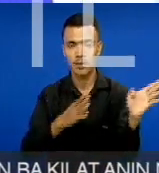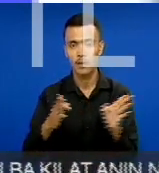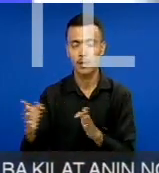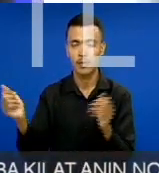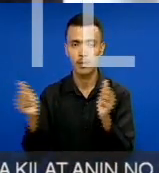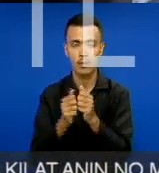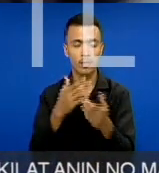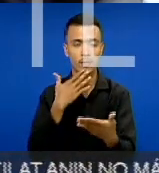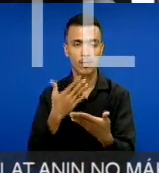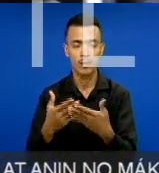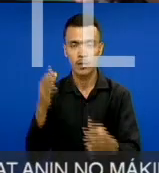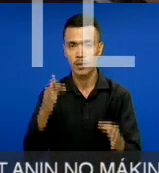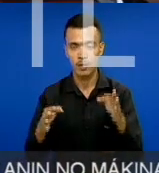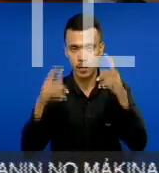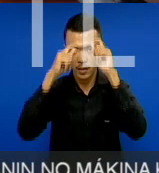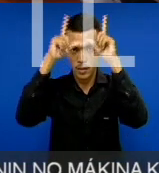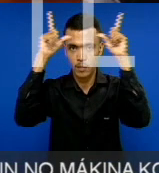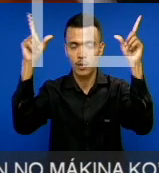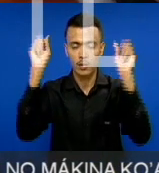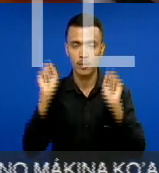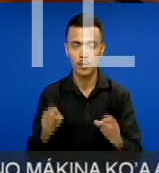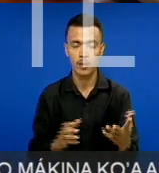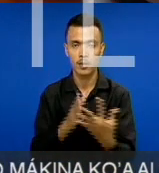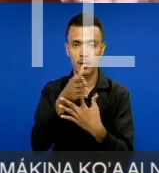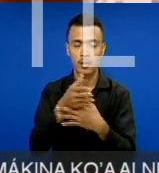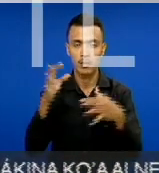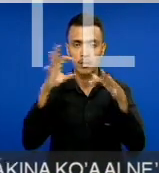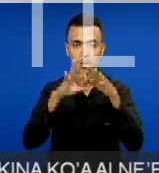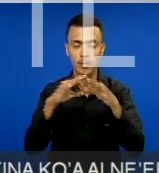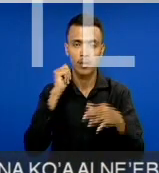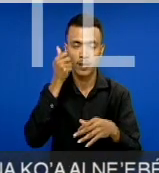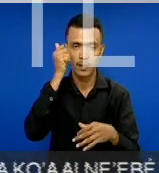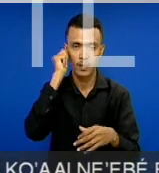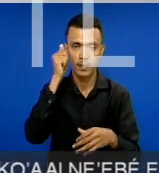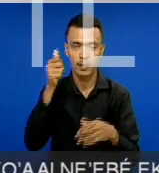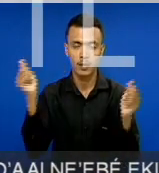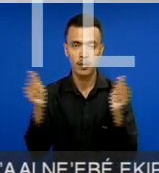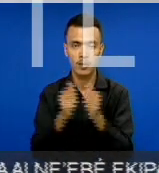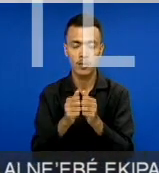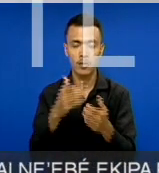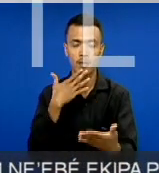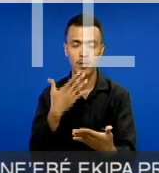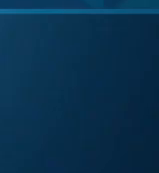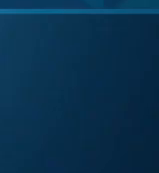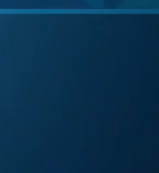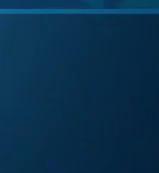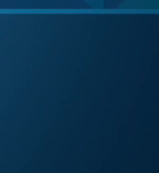nune Timor-Leste beletama ba membro ASEAN hodia. Amaro Ornai, Arsenio Soares,